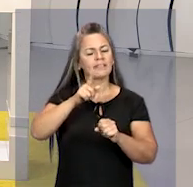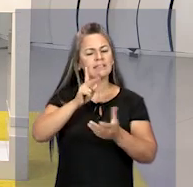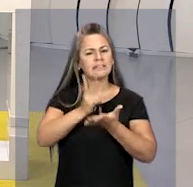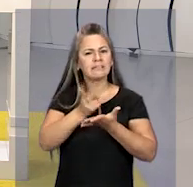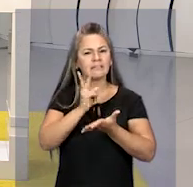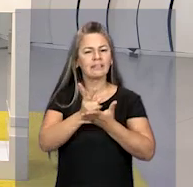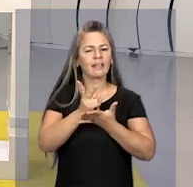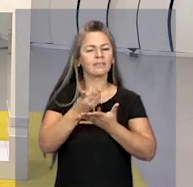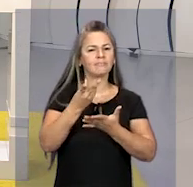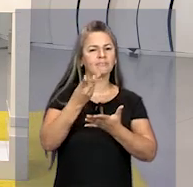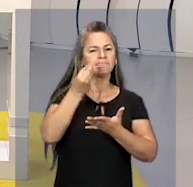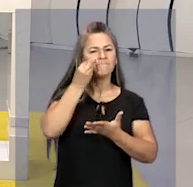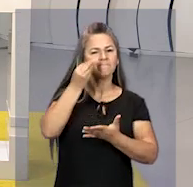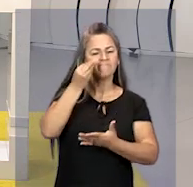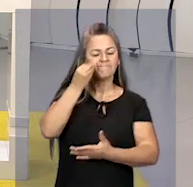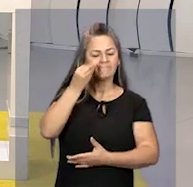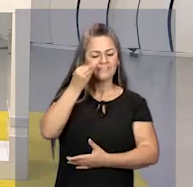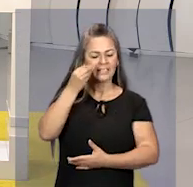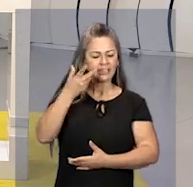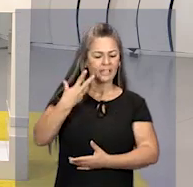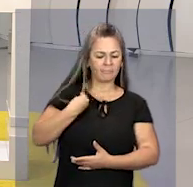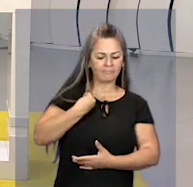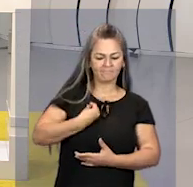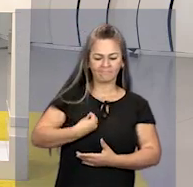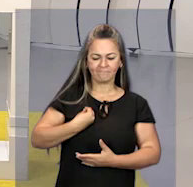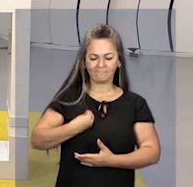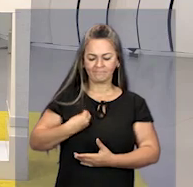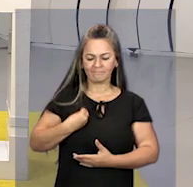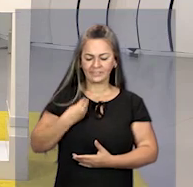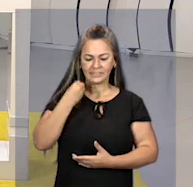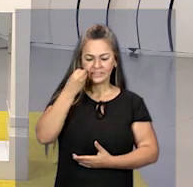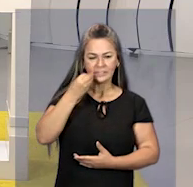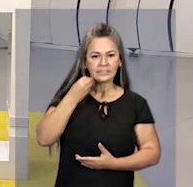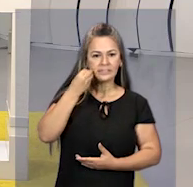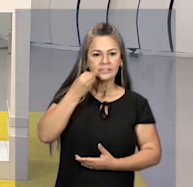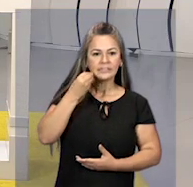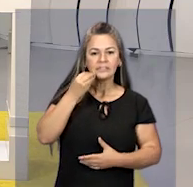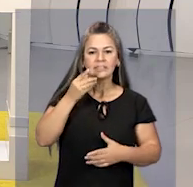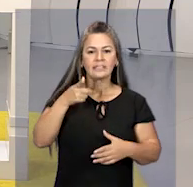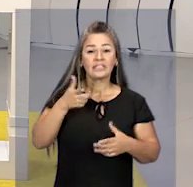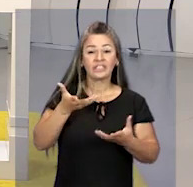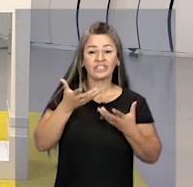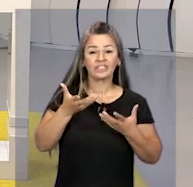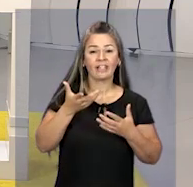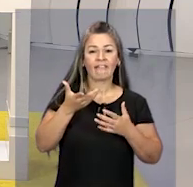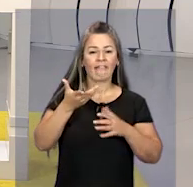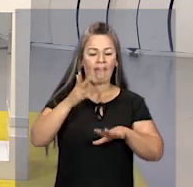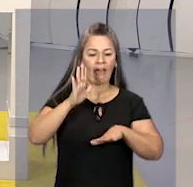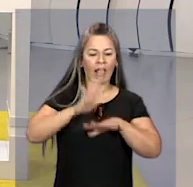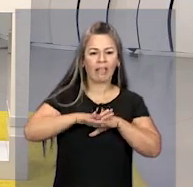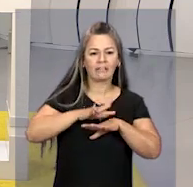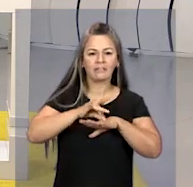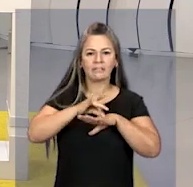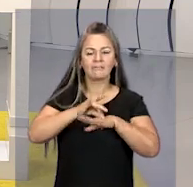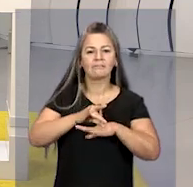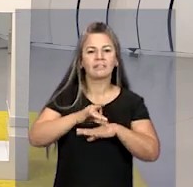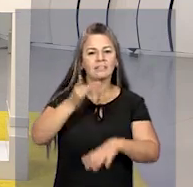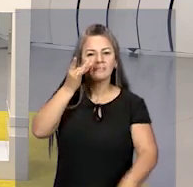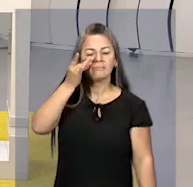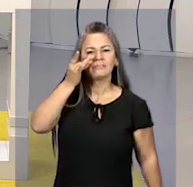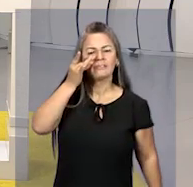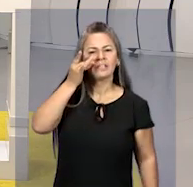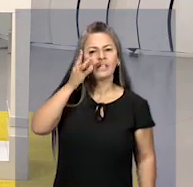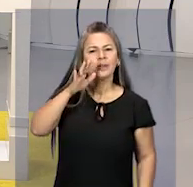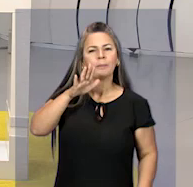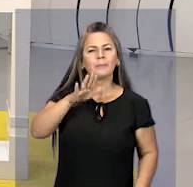que dominamos. E quando isso tudo foge ao nosso controle, a gente não tem mais razão, a gente agora começa a